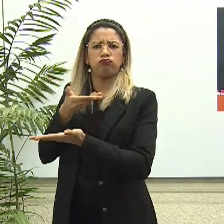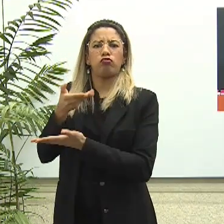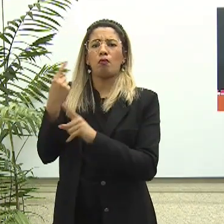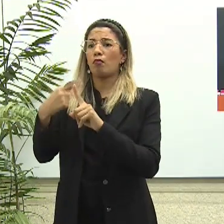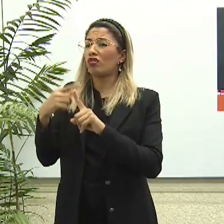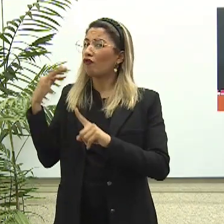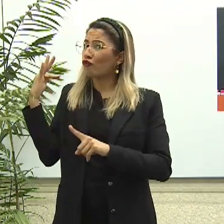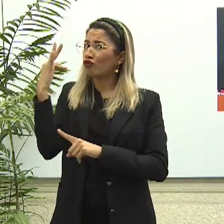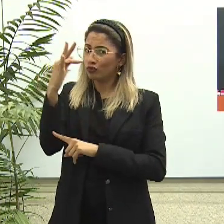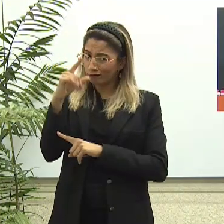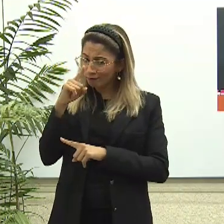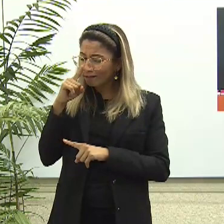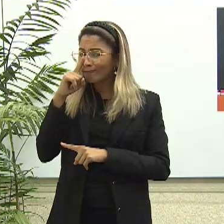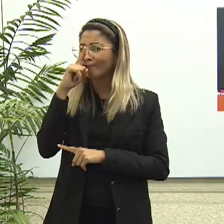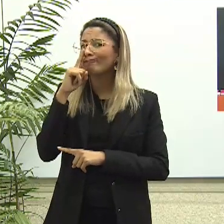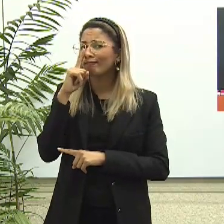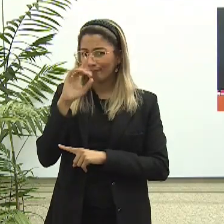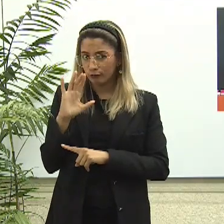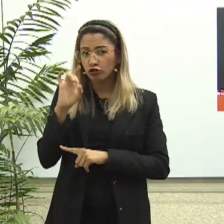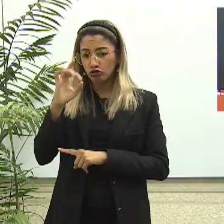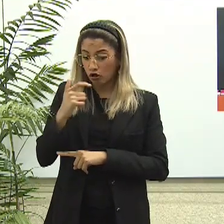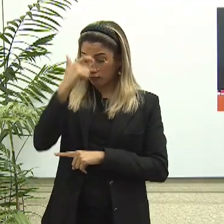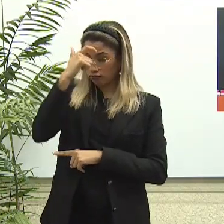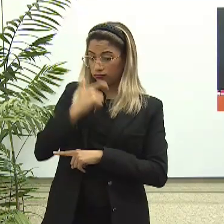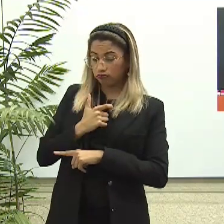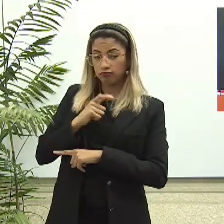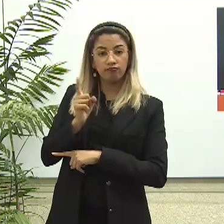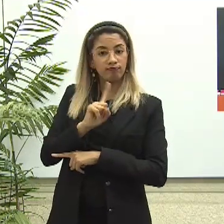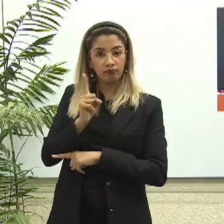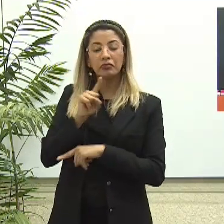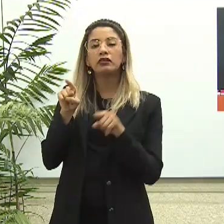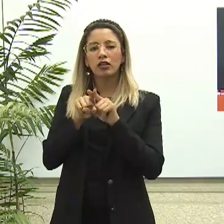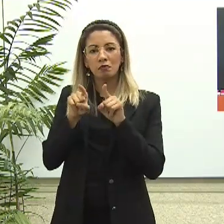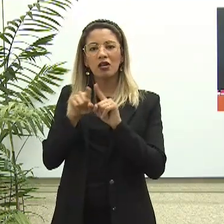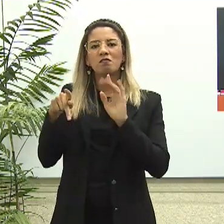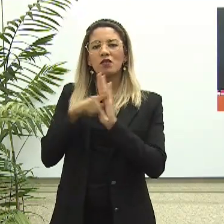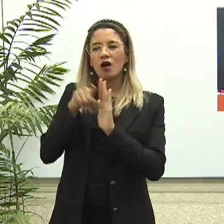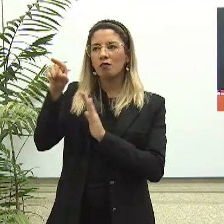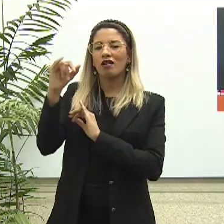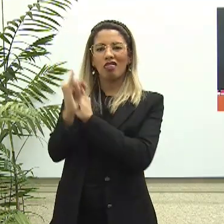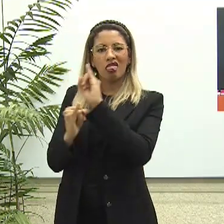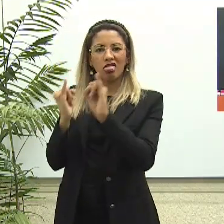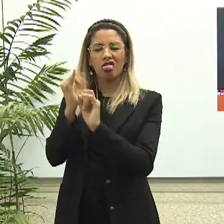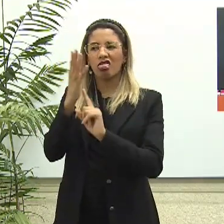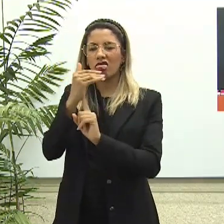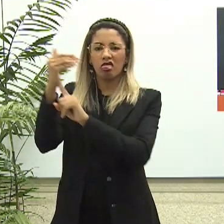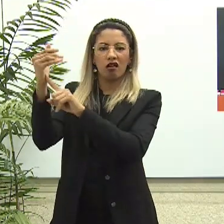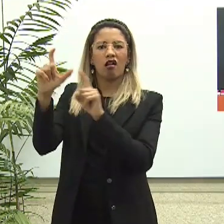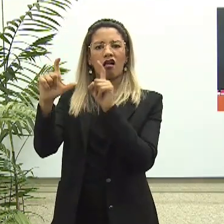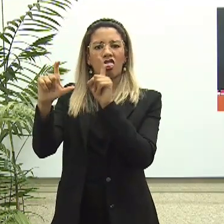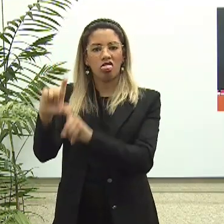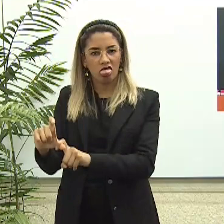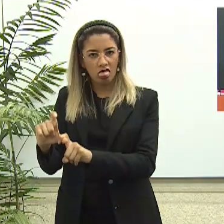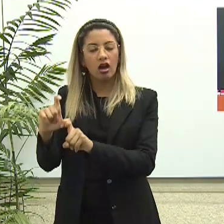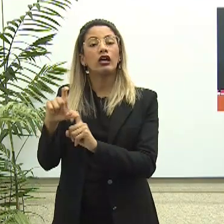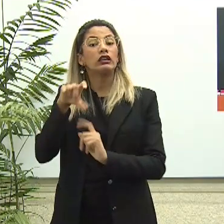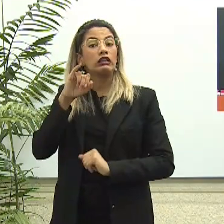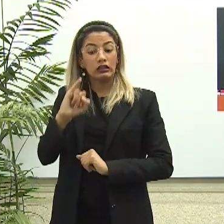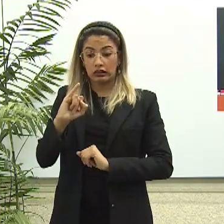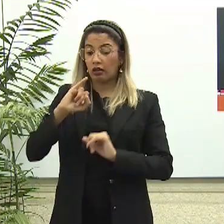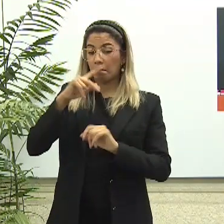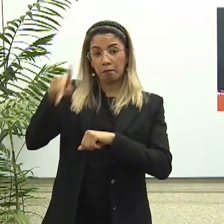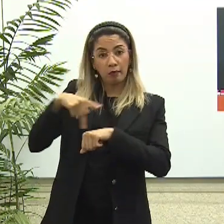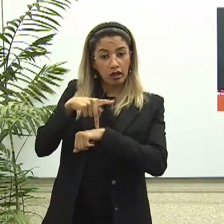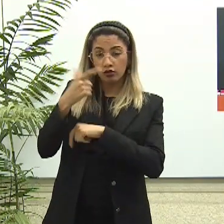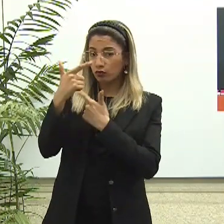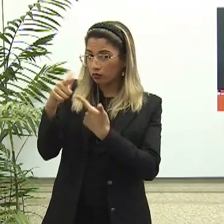está em jogo não só como indivíduo mas como soberania digital do nosso país e um país que não tem ciência tecnologia